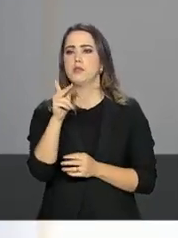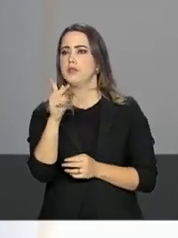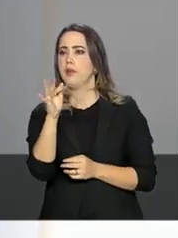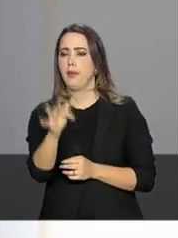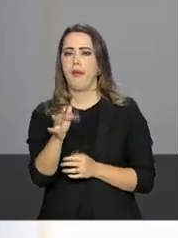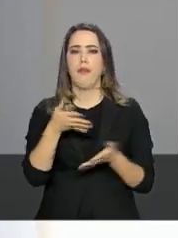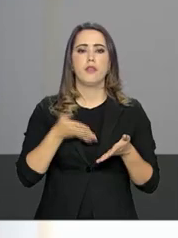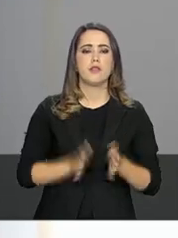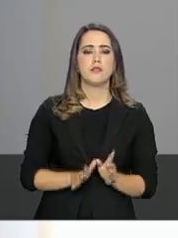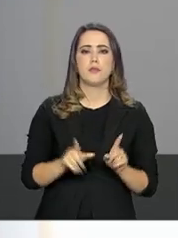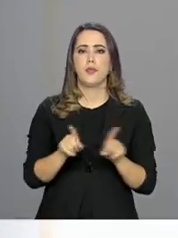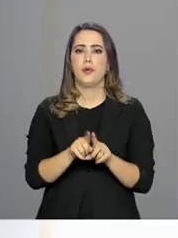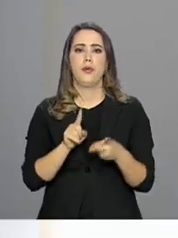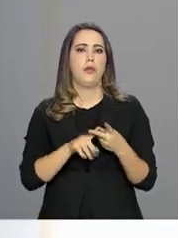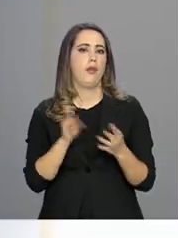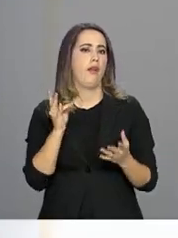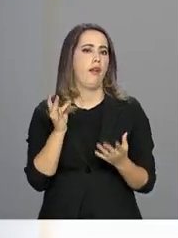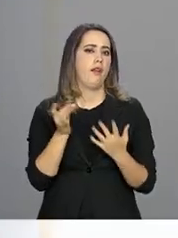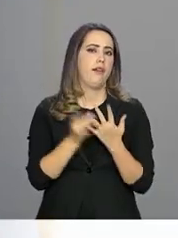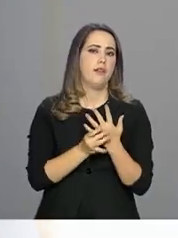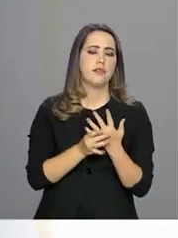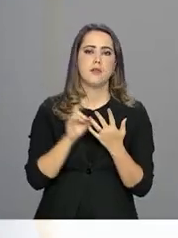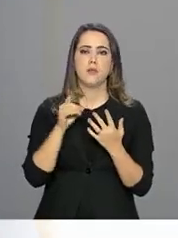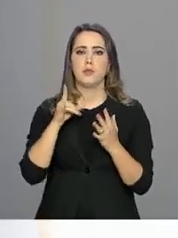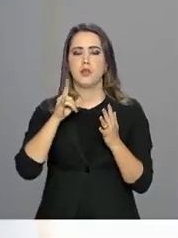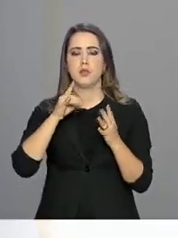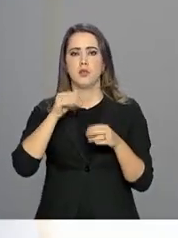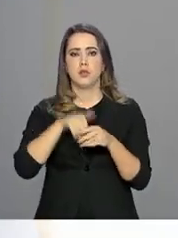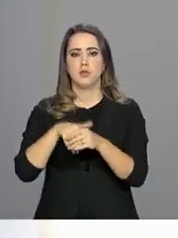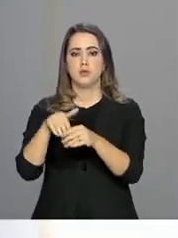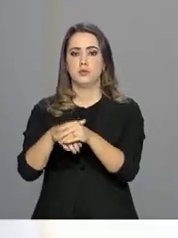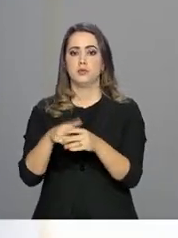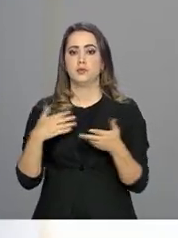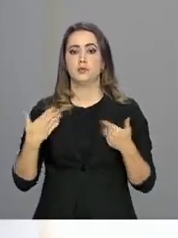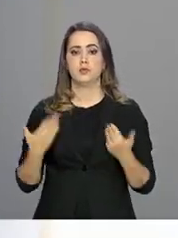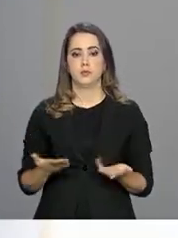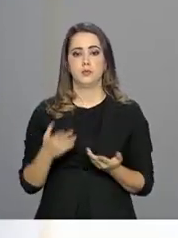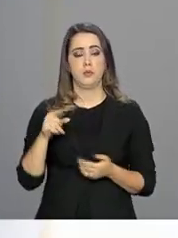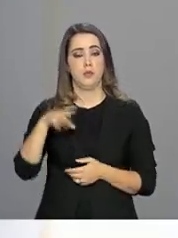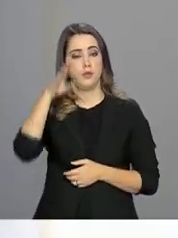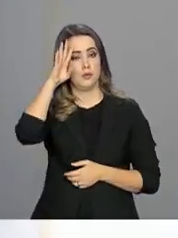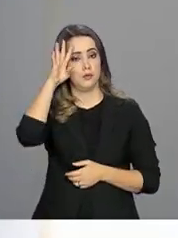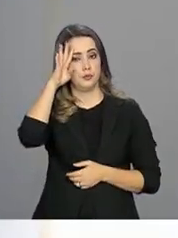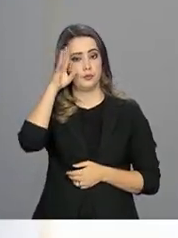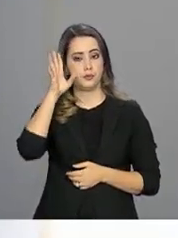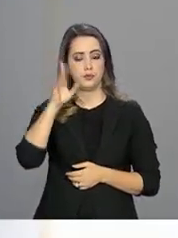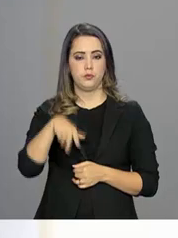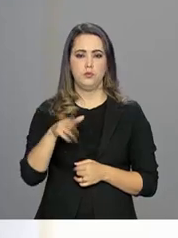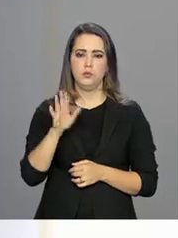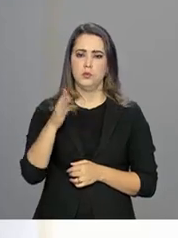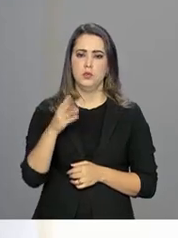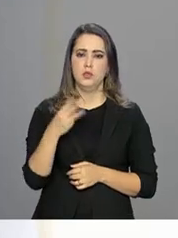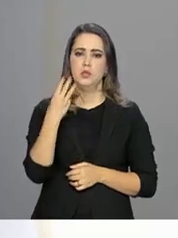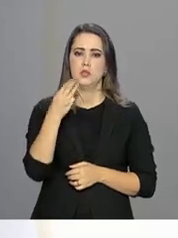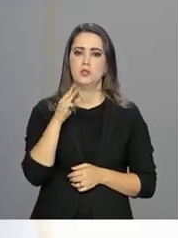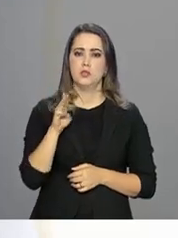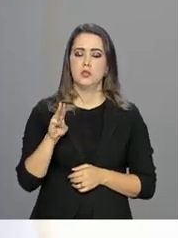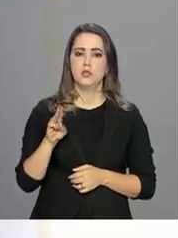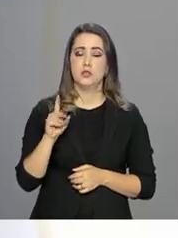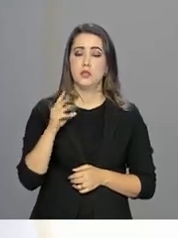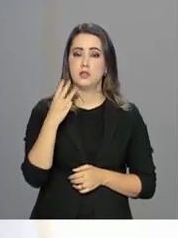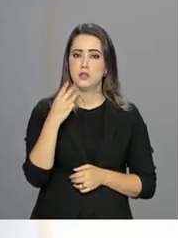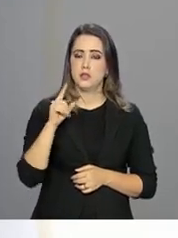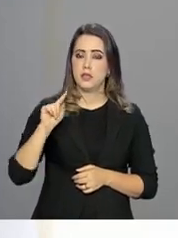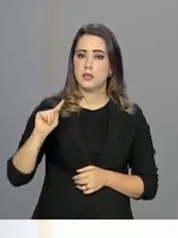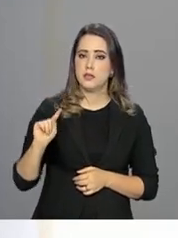certidão de nascimento/casamento o título do eleitor ea partir desta quarta-feira cerca de 3 mil empregados no